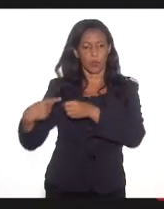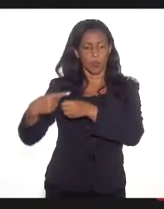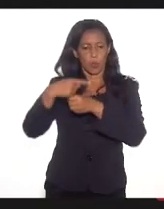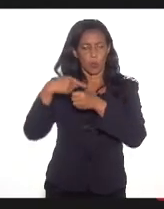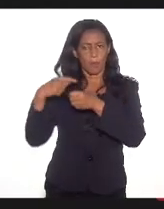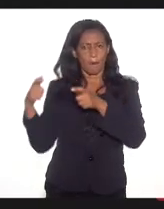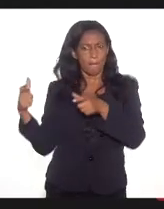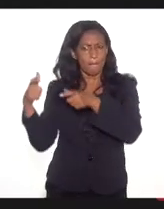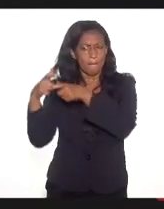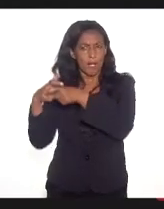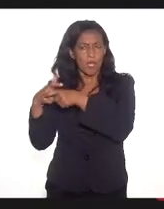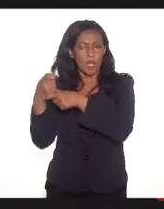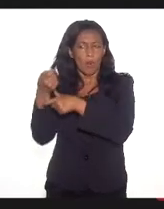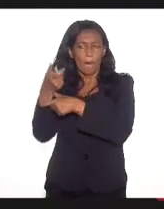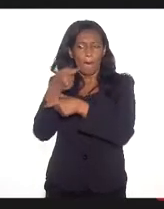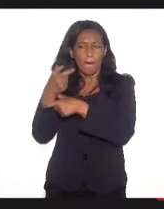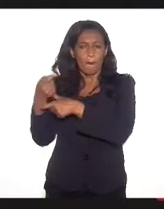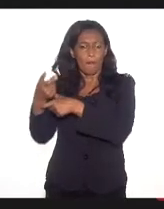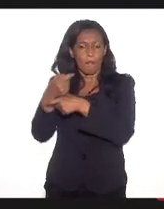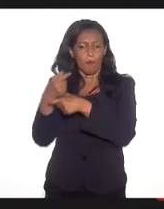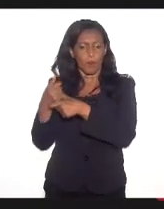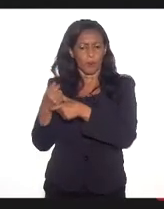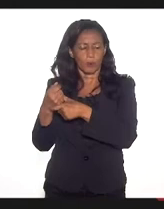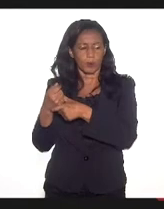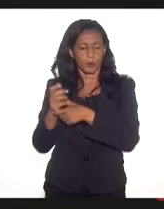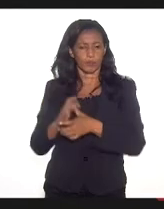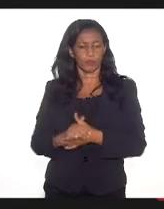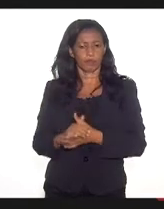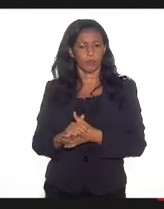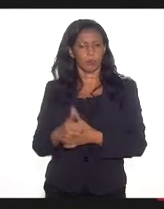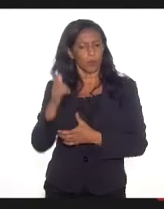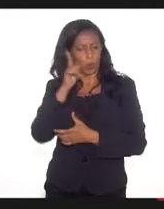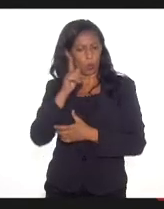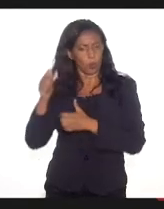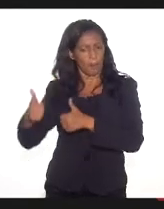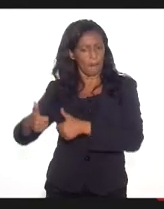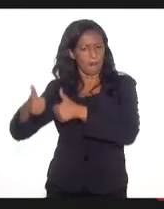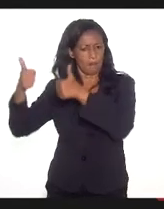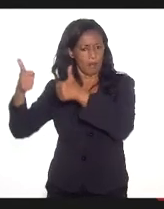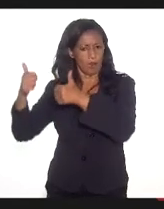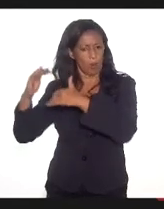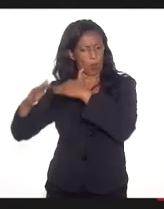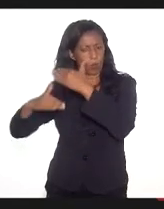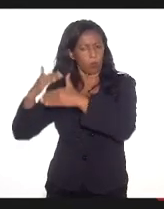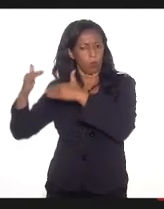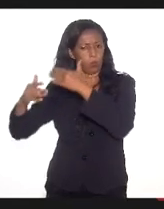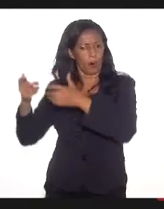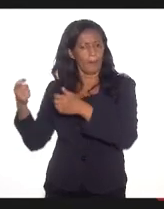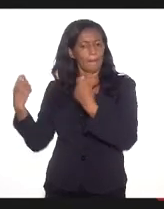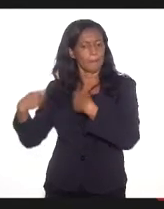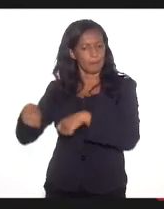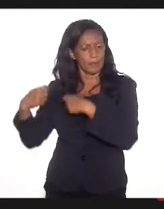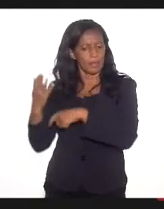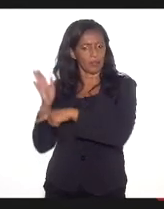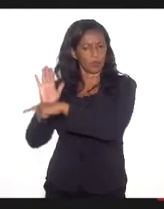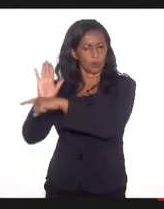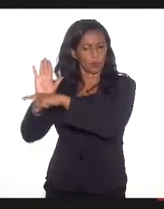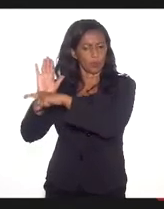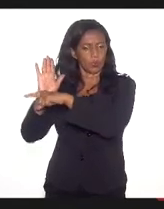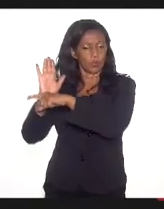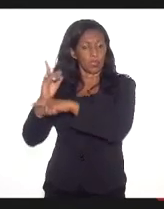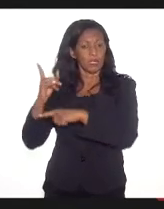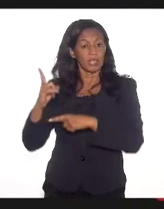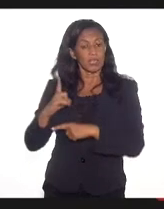pequenos que tem pouco dinamismo econômico precisaram muito precisaram muito e curiosamente tem alguns municípios aí